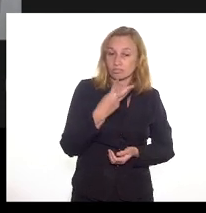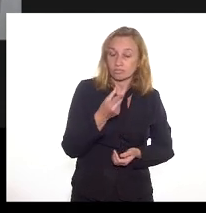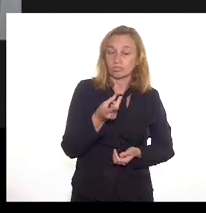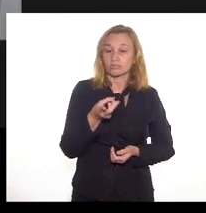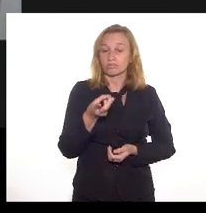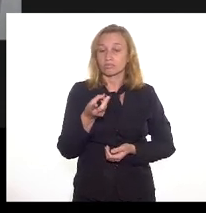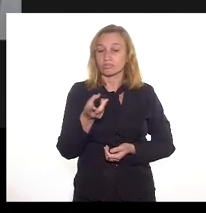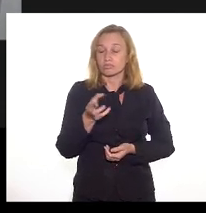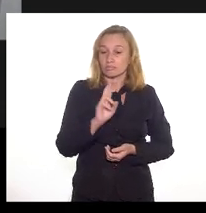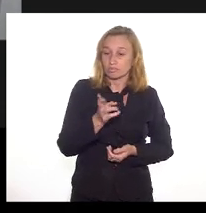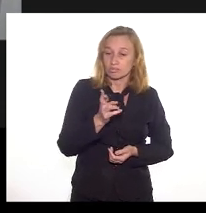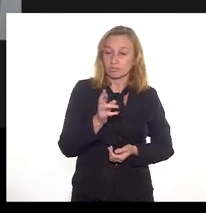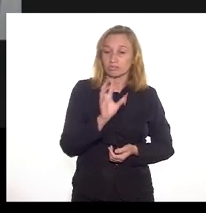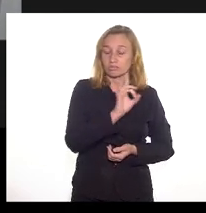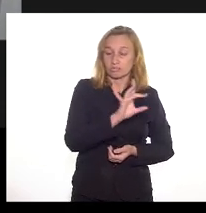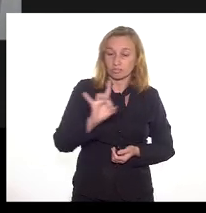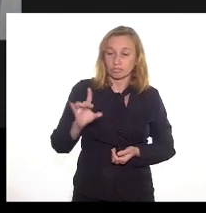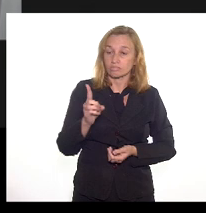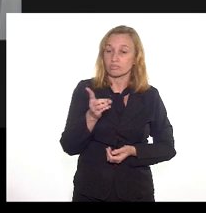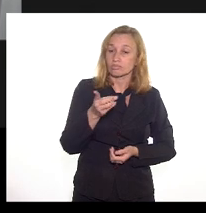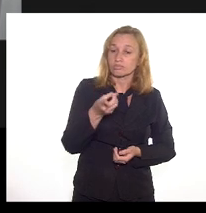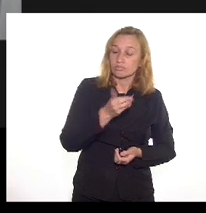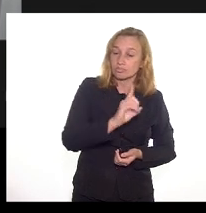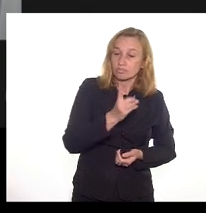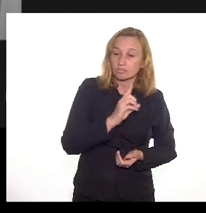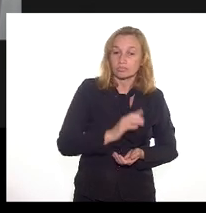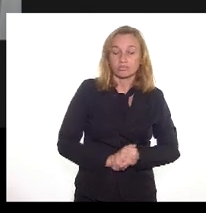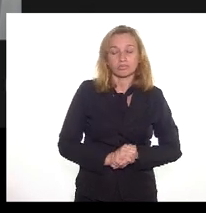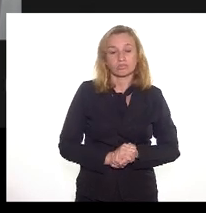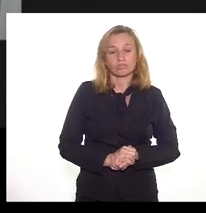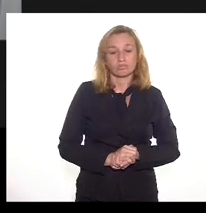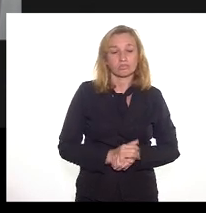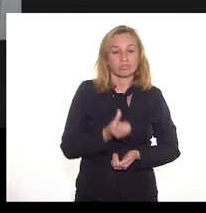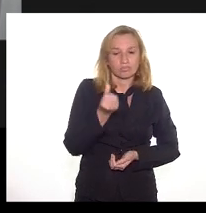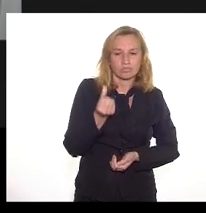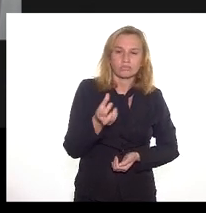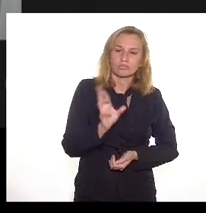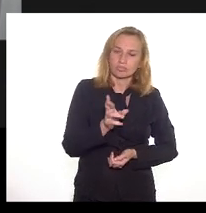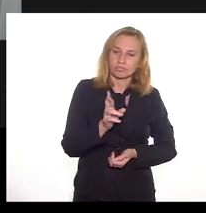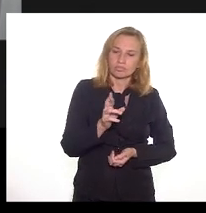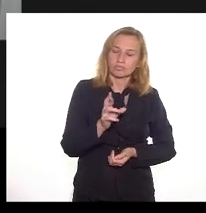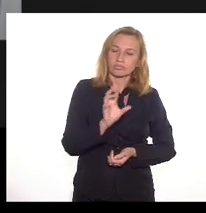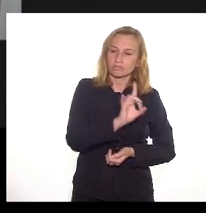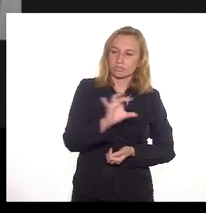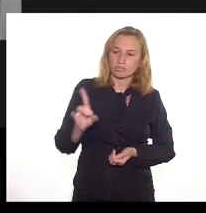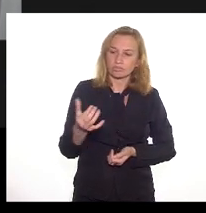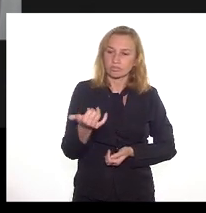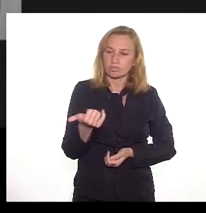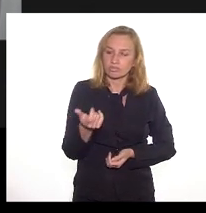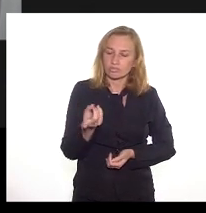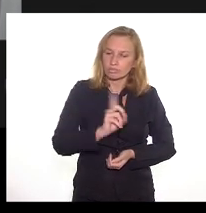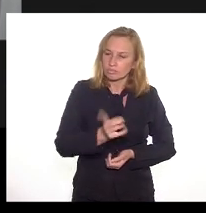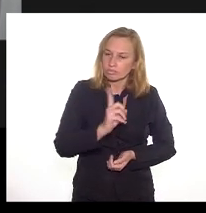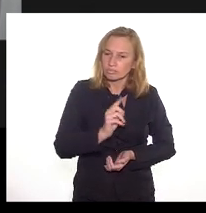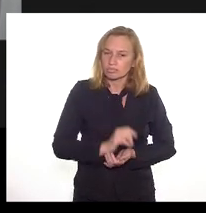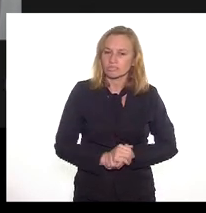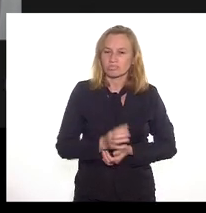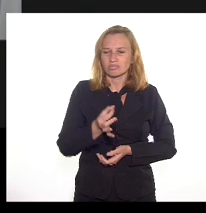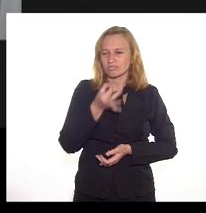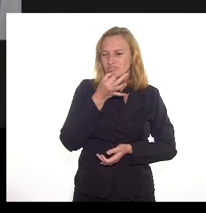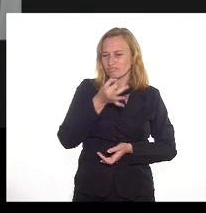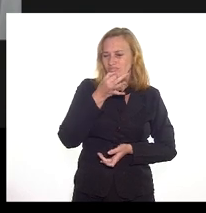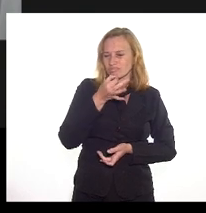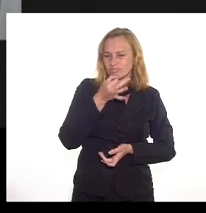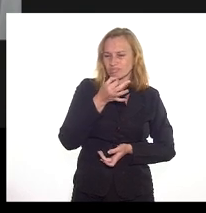dólar, continuamos não sendo a quase 6 reais por dólar? Isso, esse argumento não para em